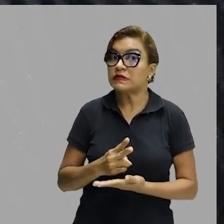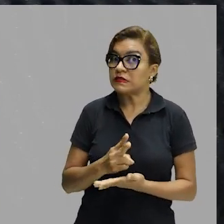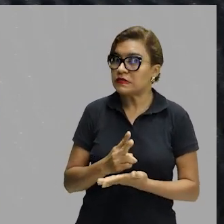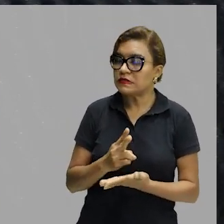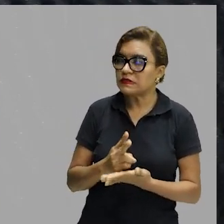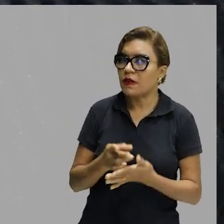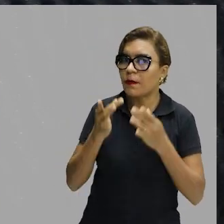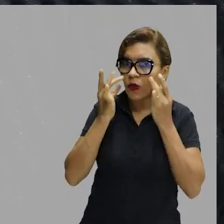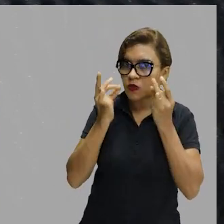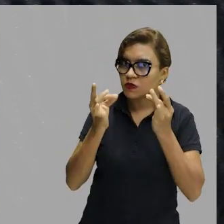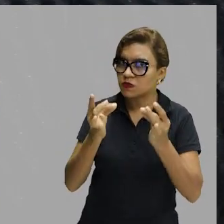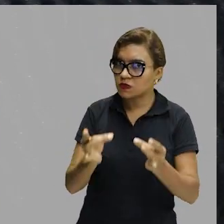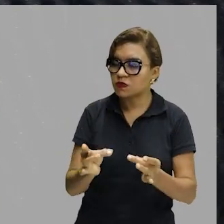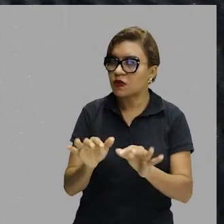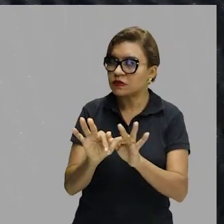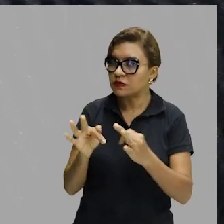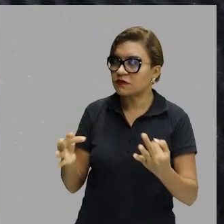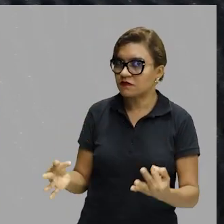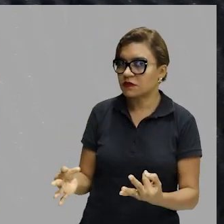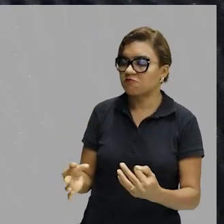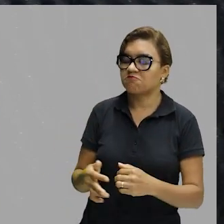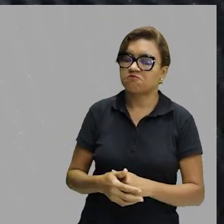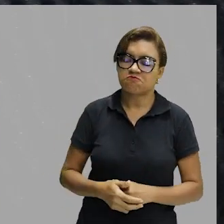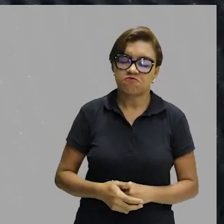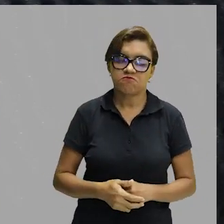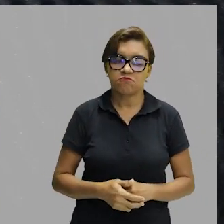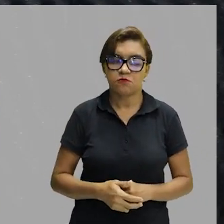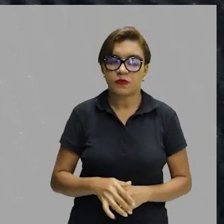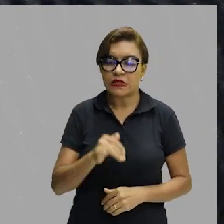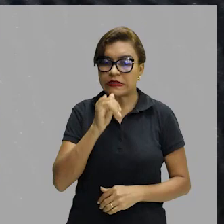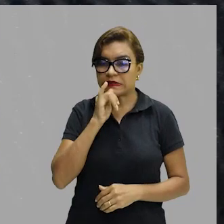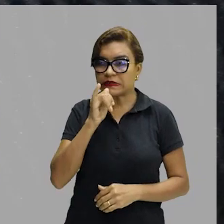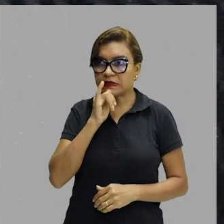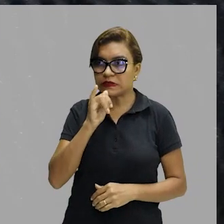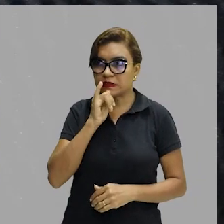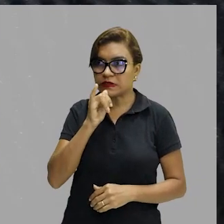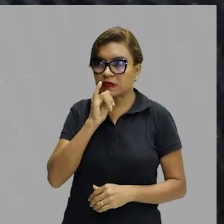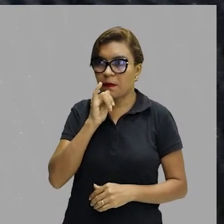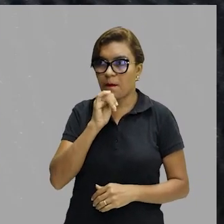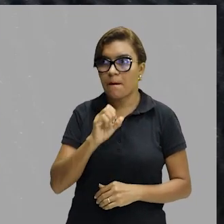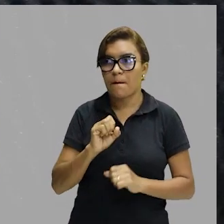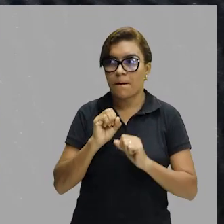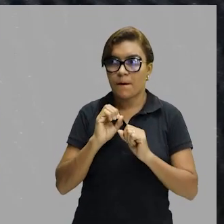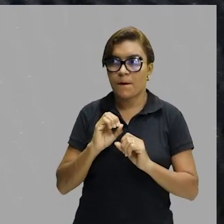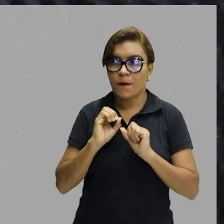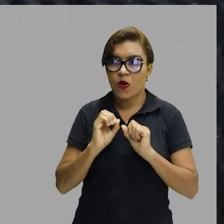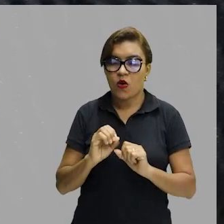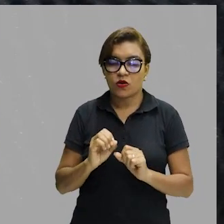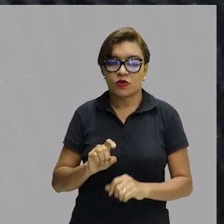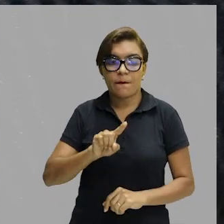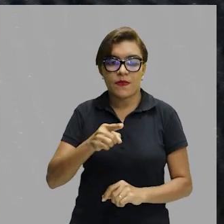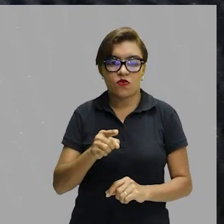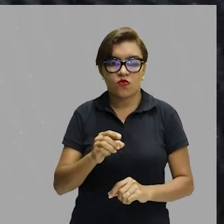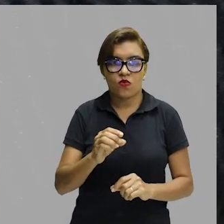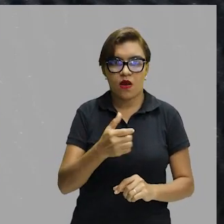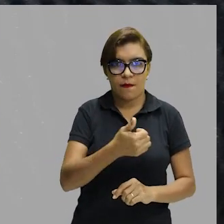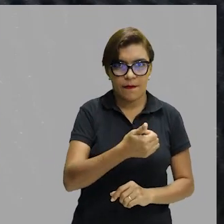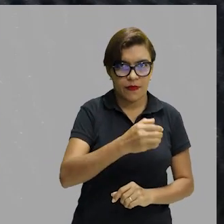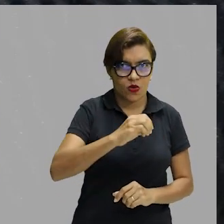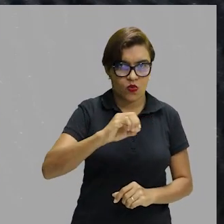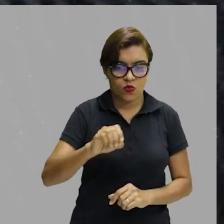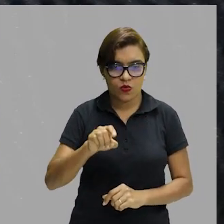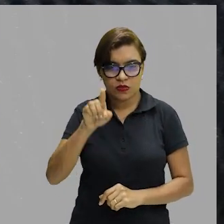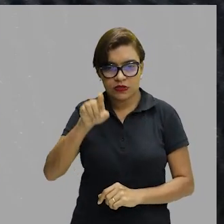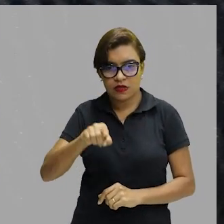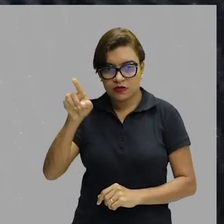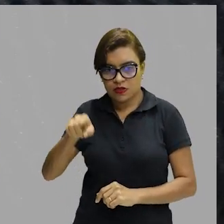possível, façam as simplificações. Então, por exemplo, ó, eu posso cortar os dois zeros do 1.000 com os dois